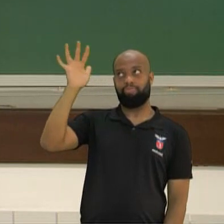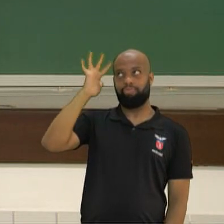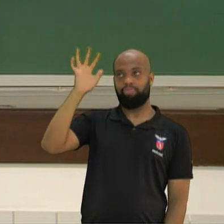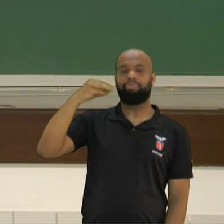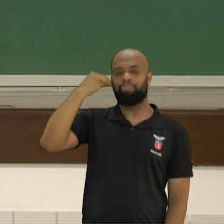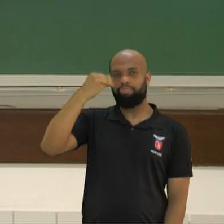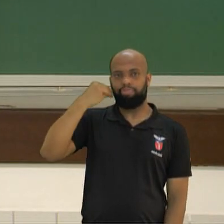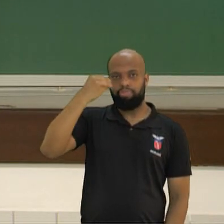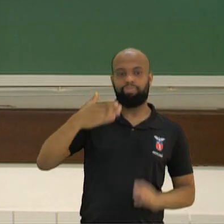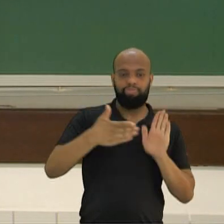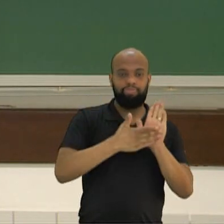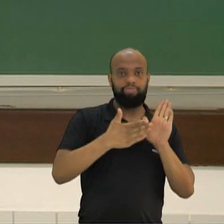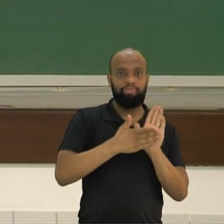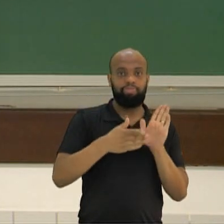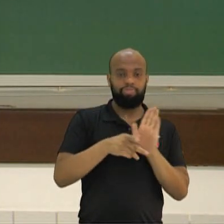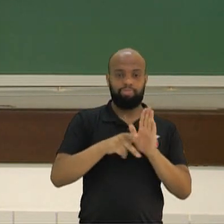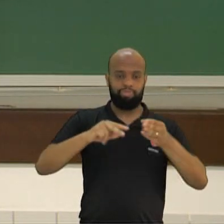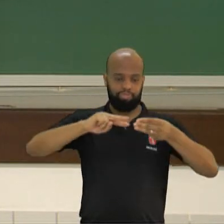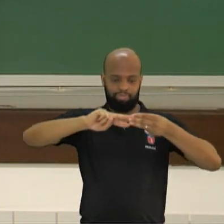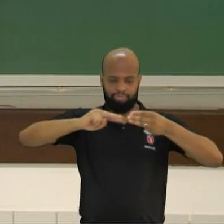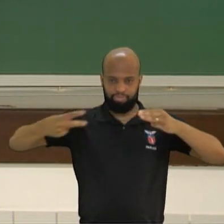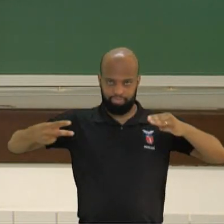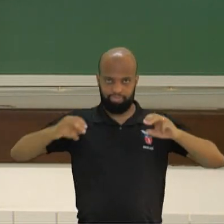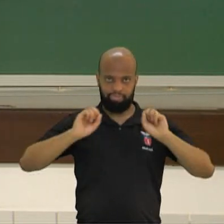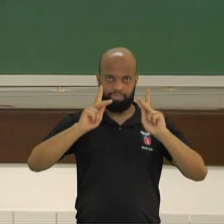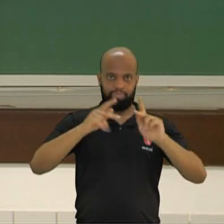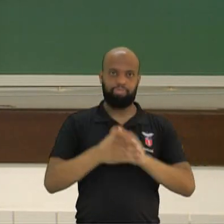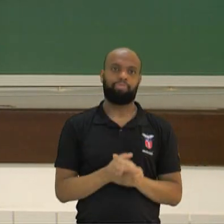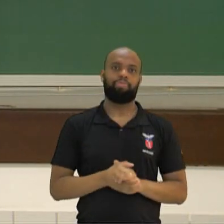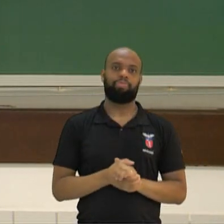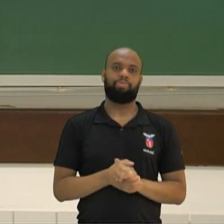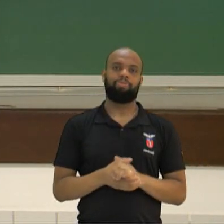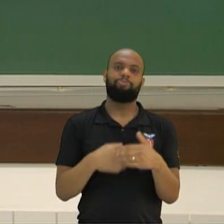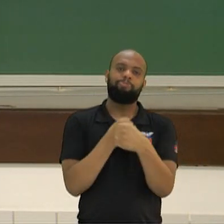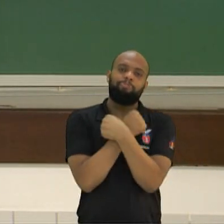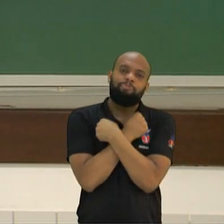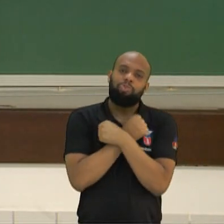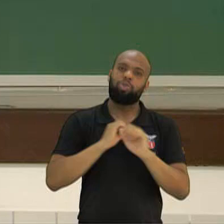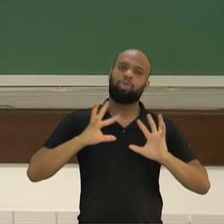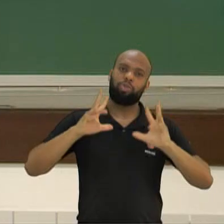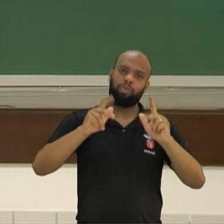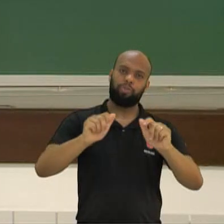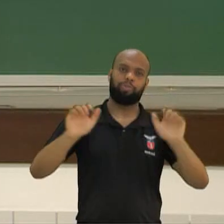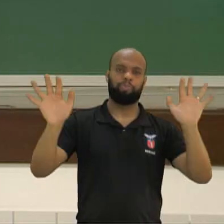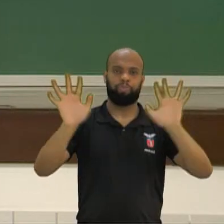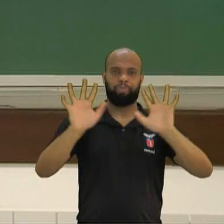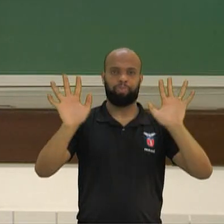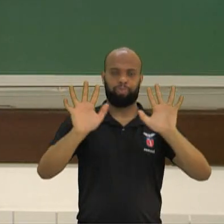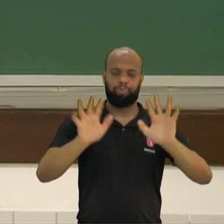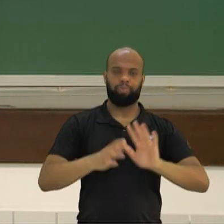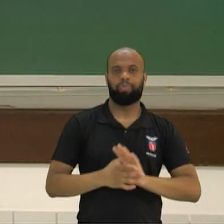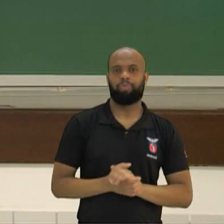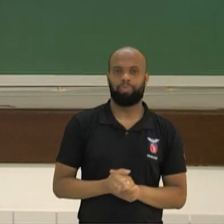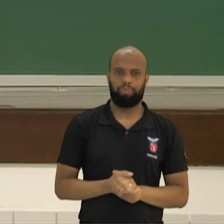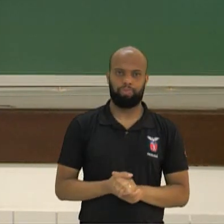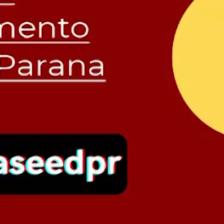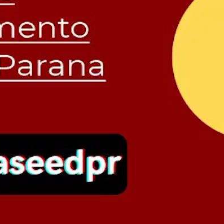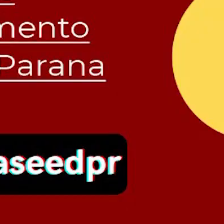experimento proposto pelo Mendel, beleza? Fica aqui um grande abraço para vocês e até a próxima aula.